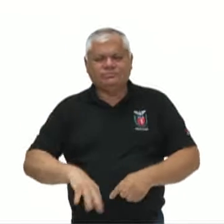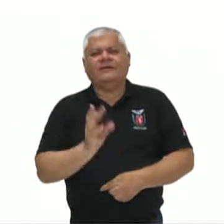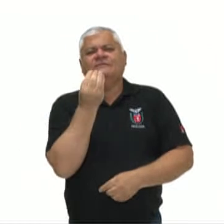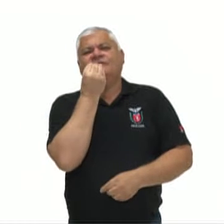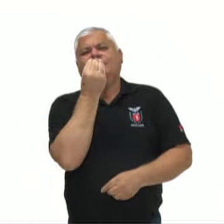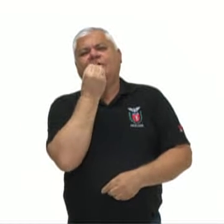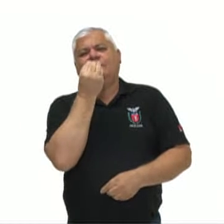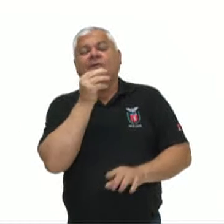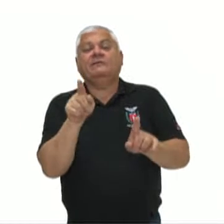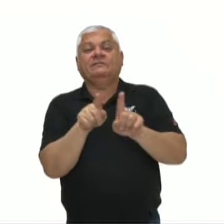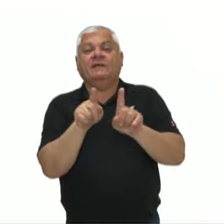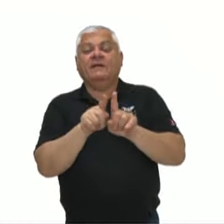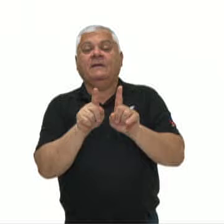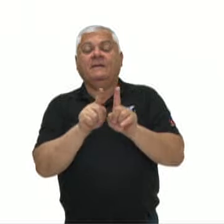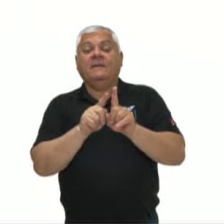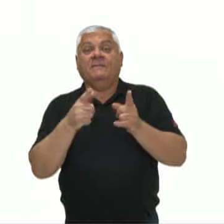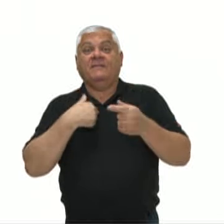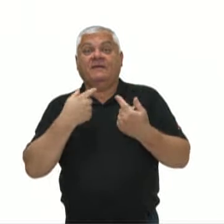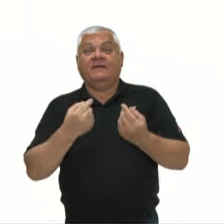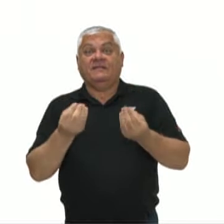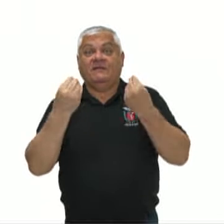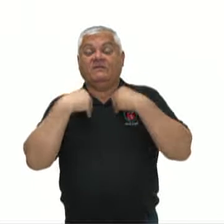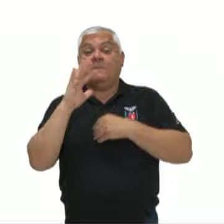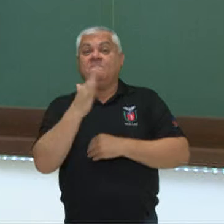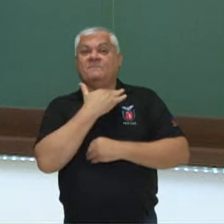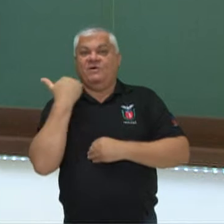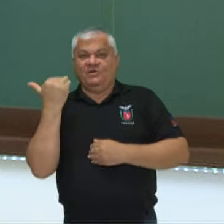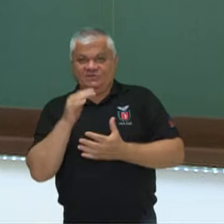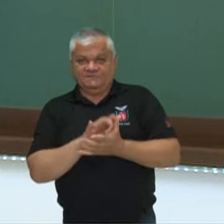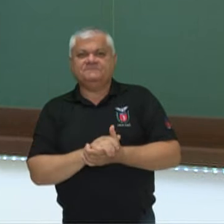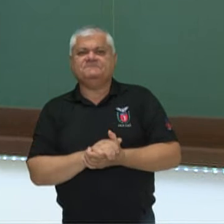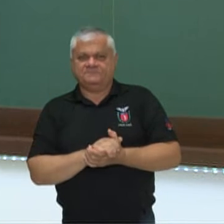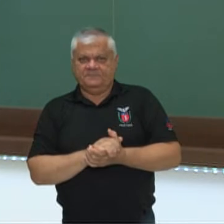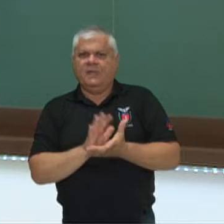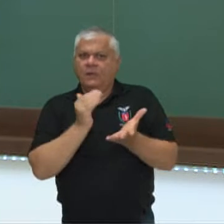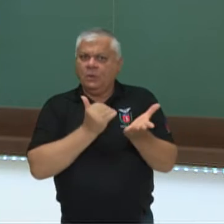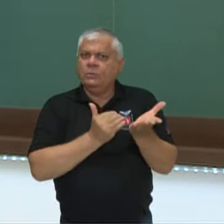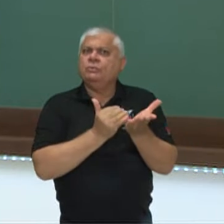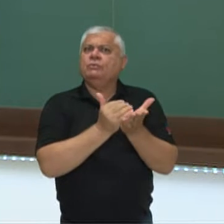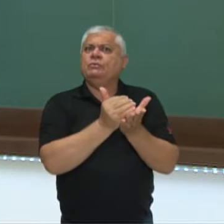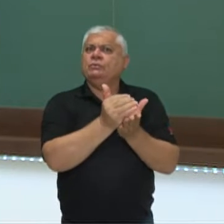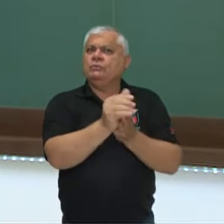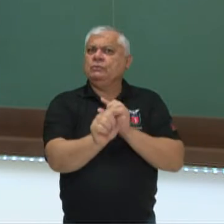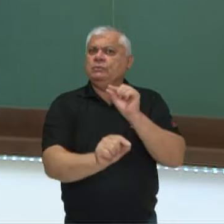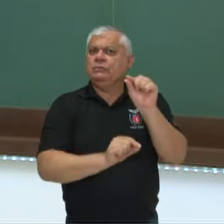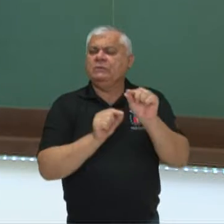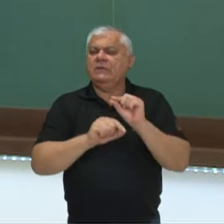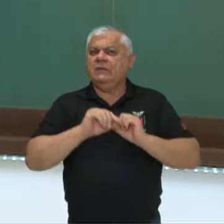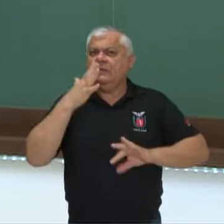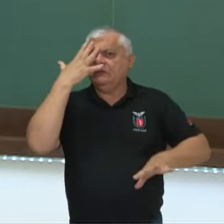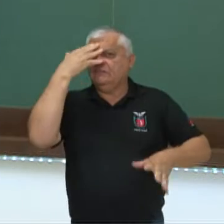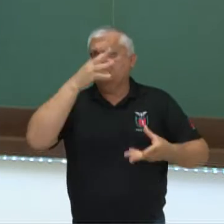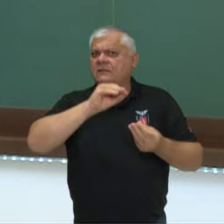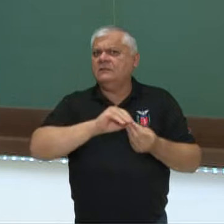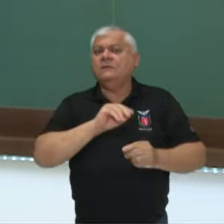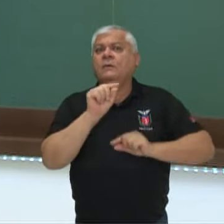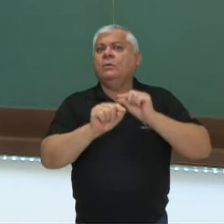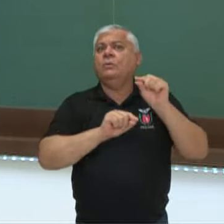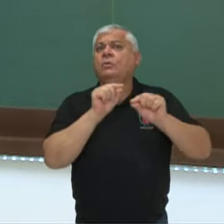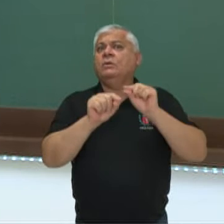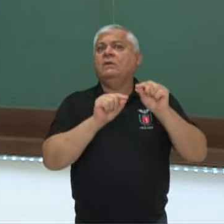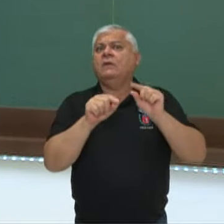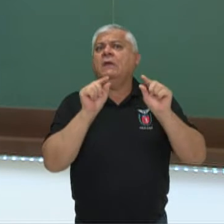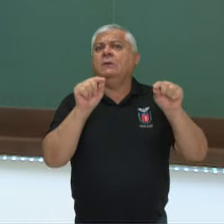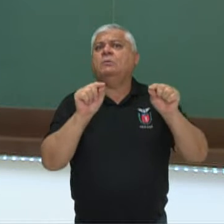humano e da força implacável da morte. Esta é uma introdução para que a gente possa compreender, né, o que vem a ser